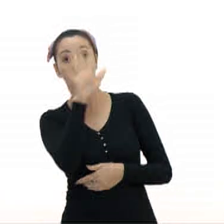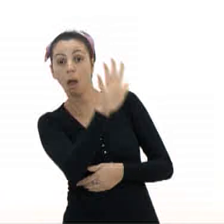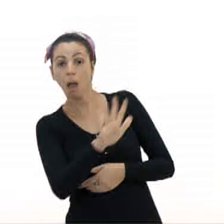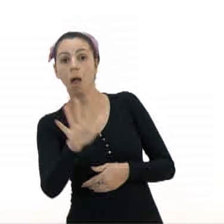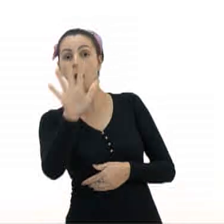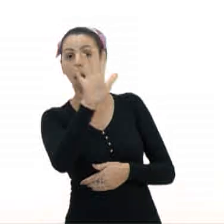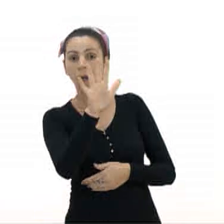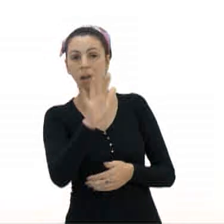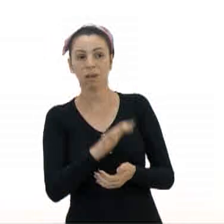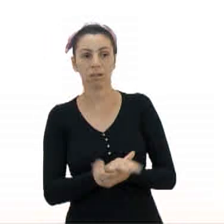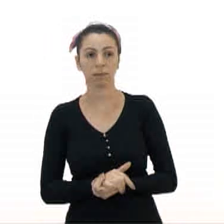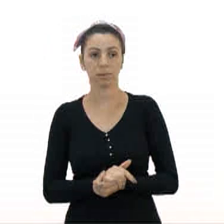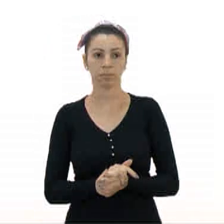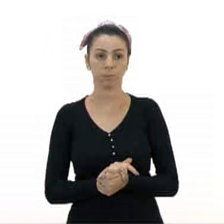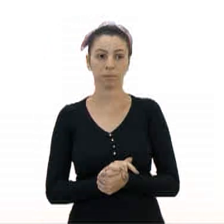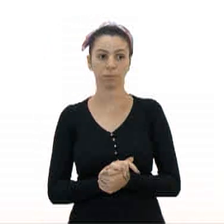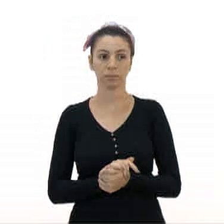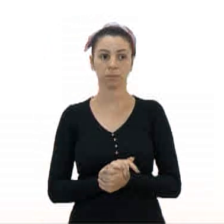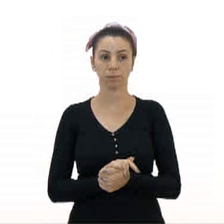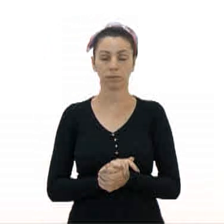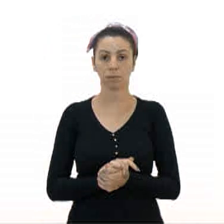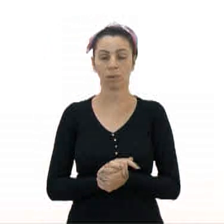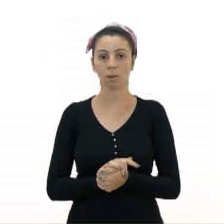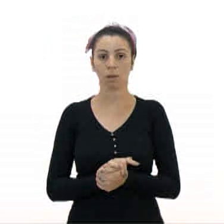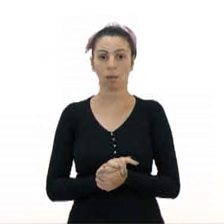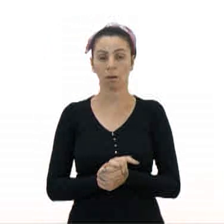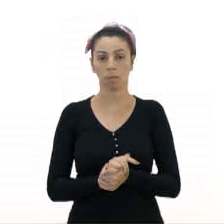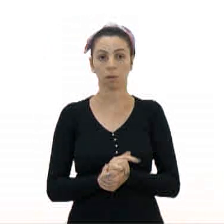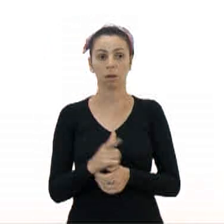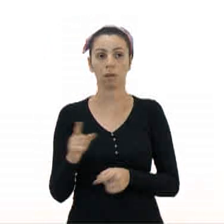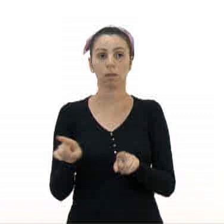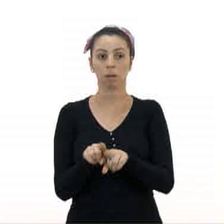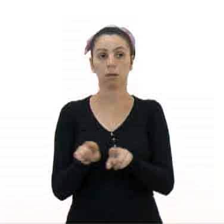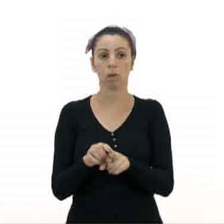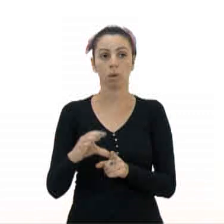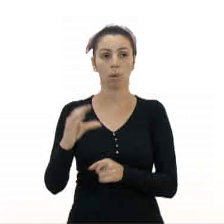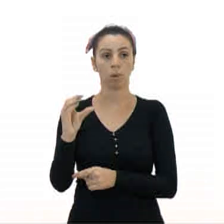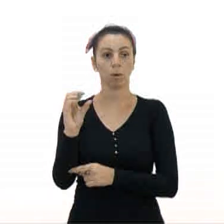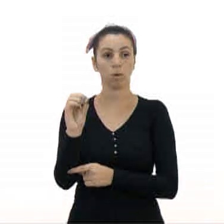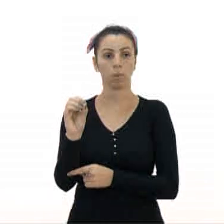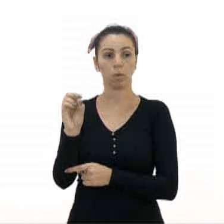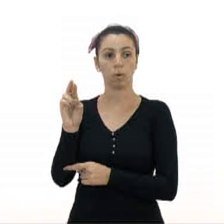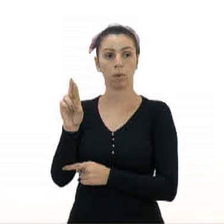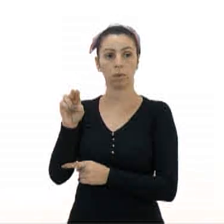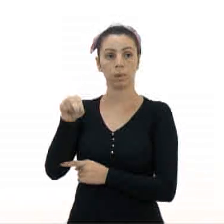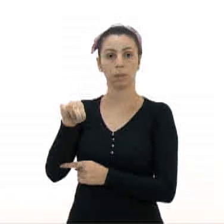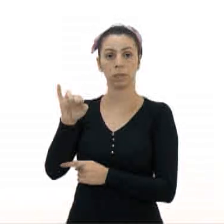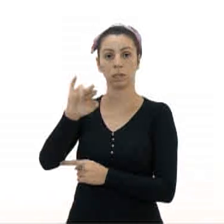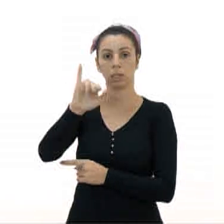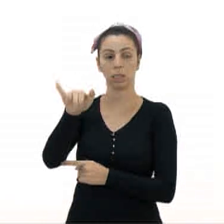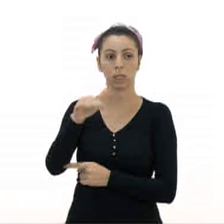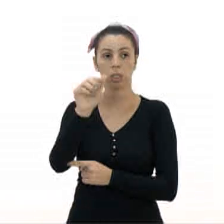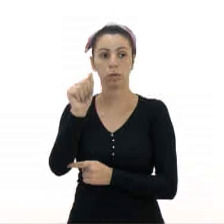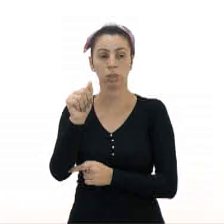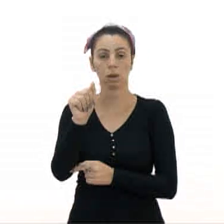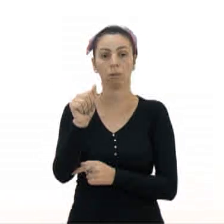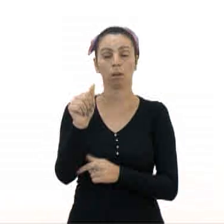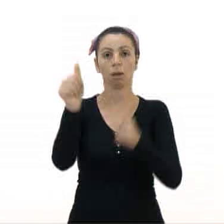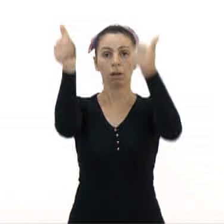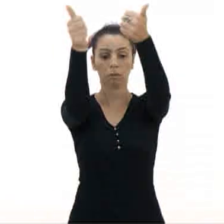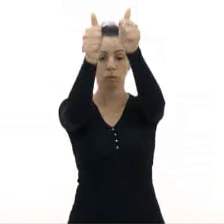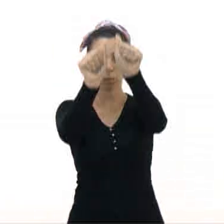tá? E aqui as cornígeas, que são essas enormes esculturas, aqui tão pequenininhas,